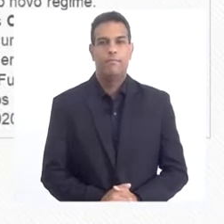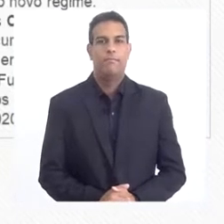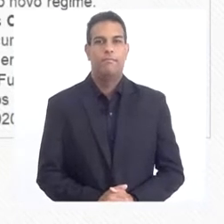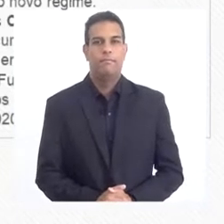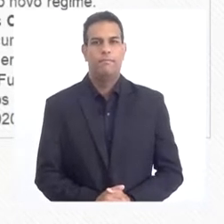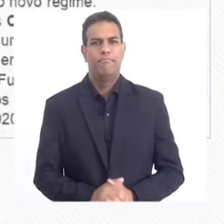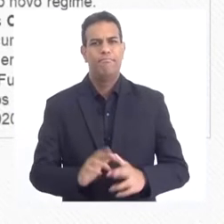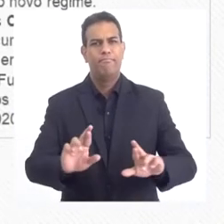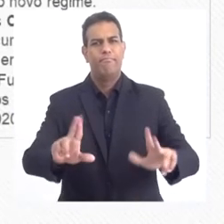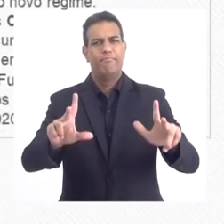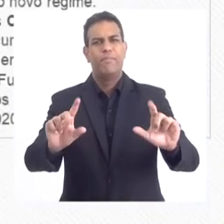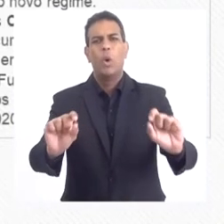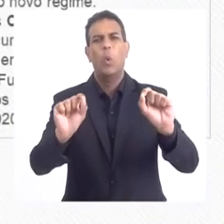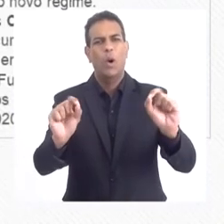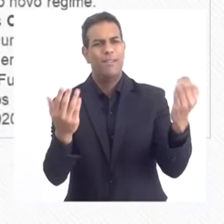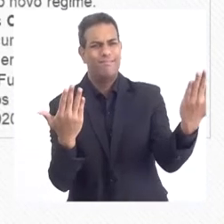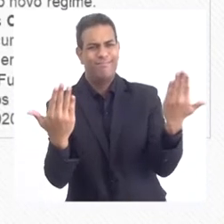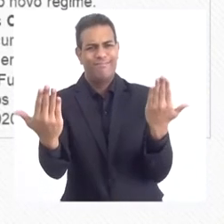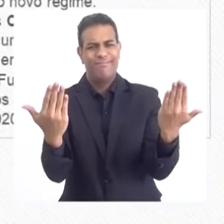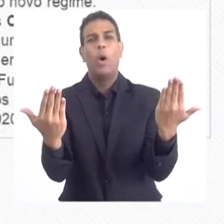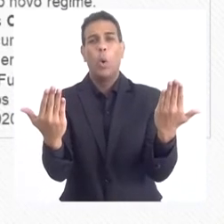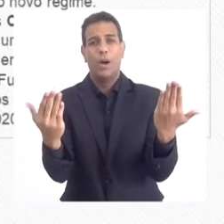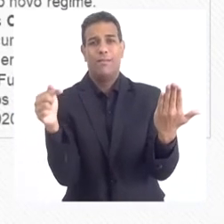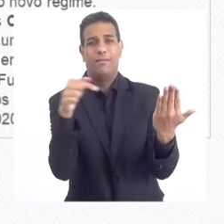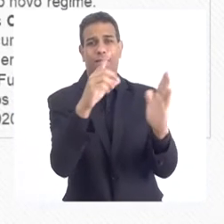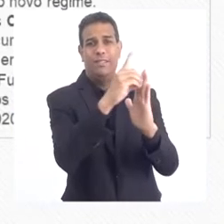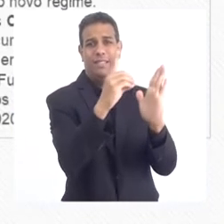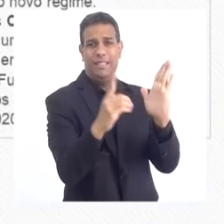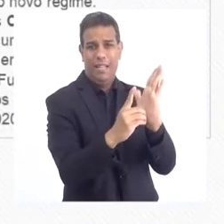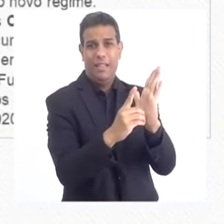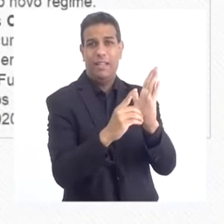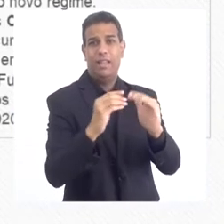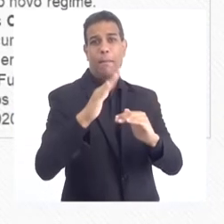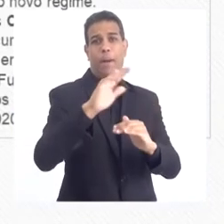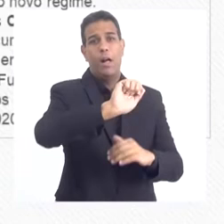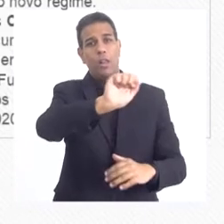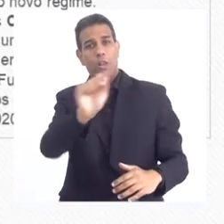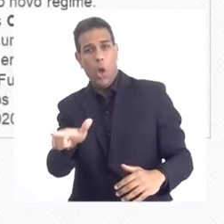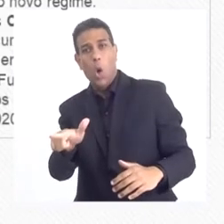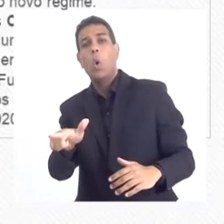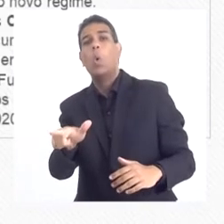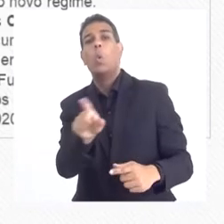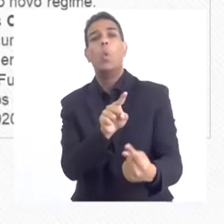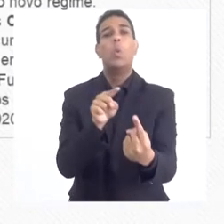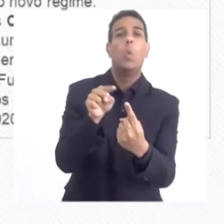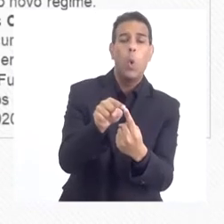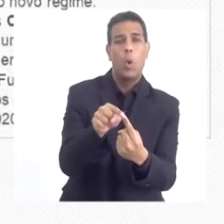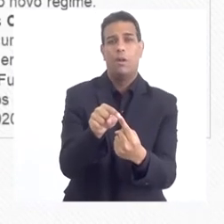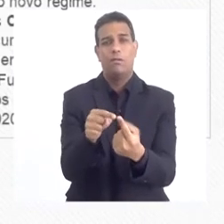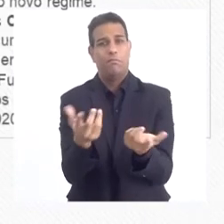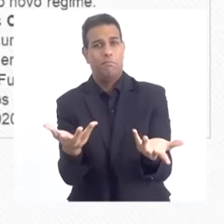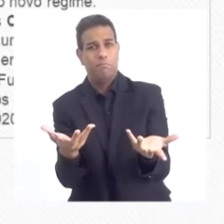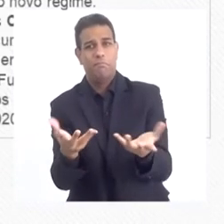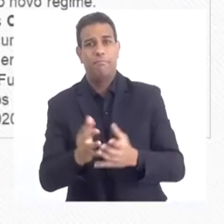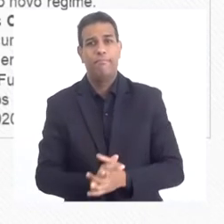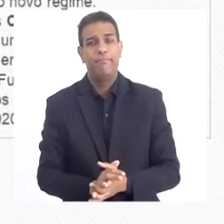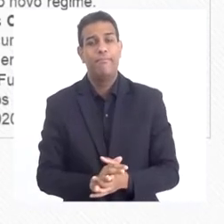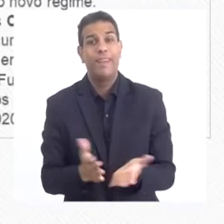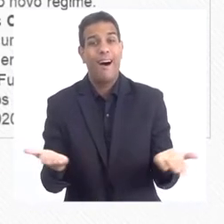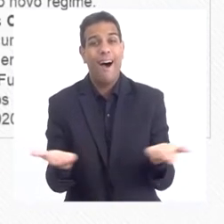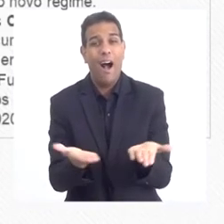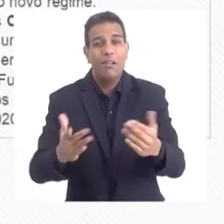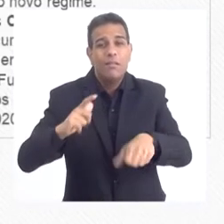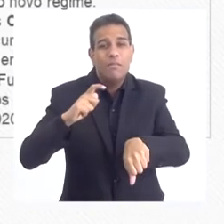4,2%. A diferença, basicamente, aqui, esse decréscimo seria muito maior, tá em virtude de nós